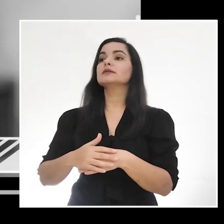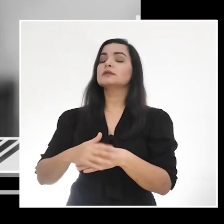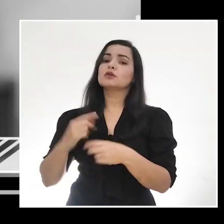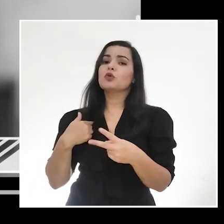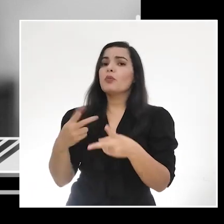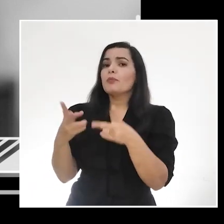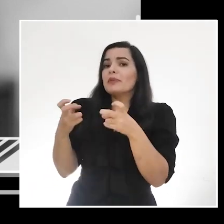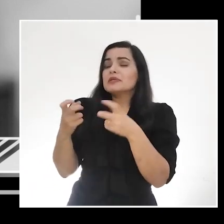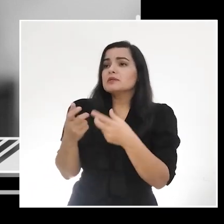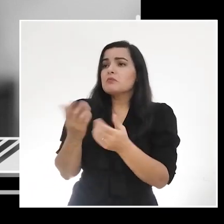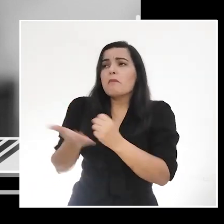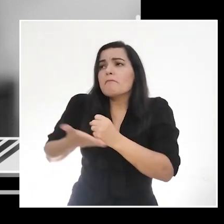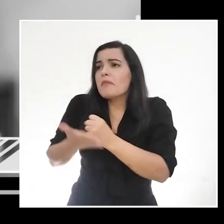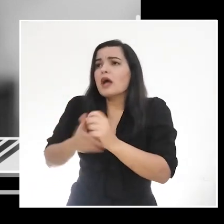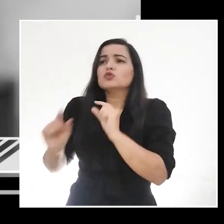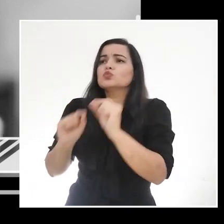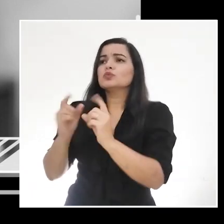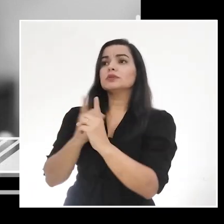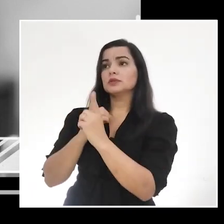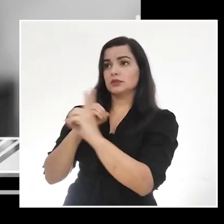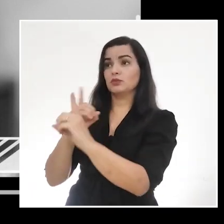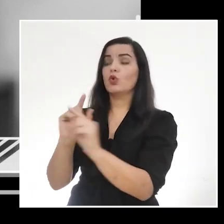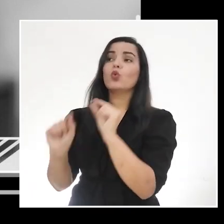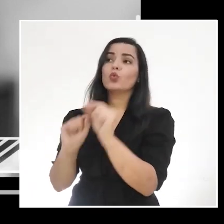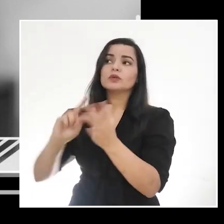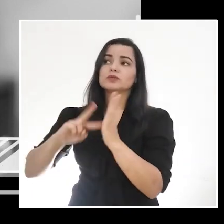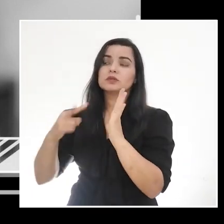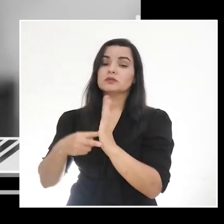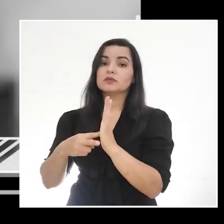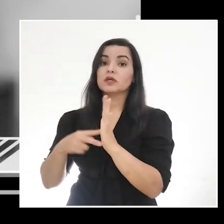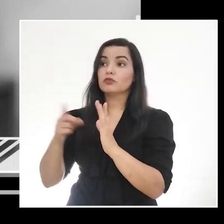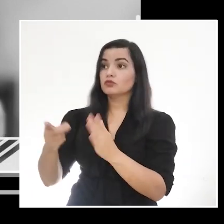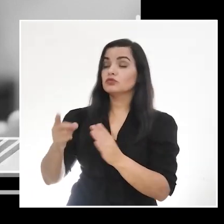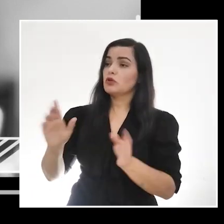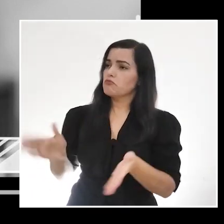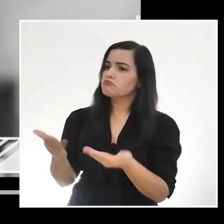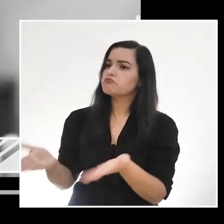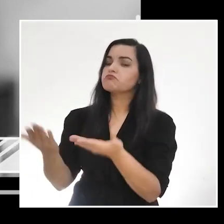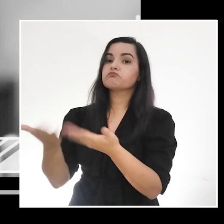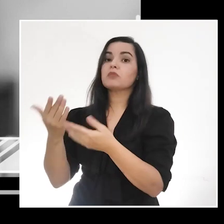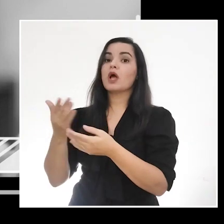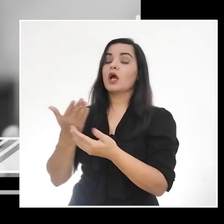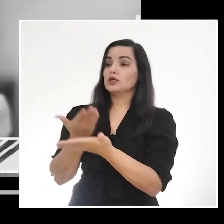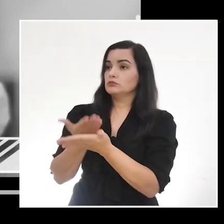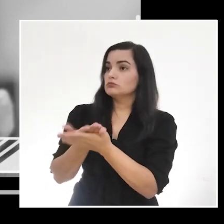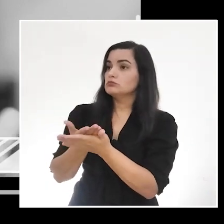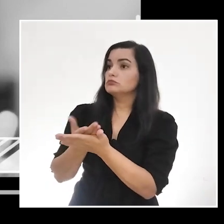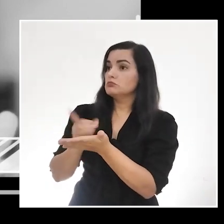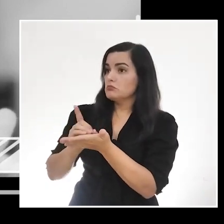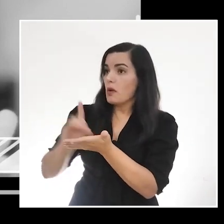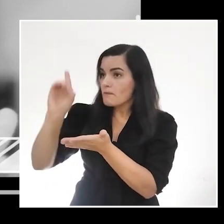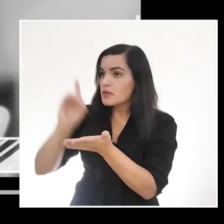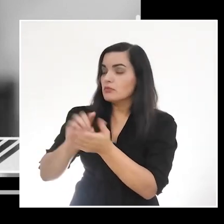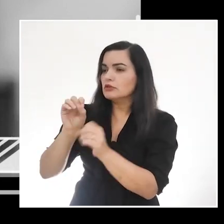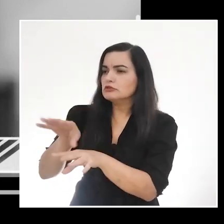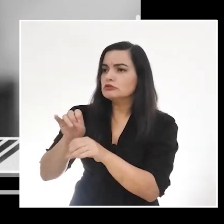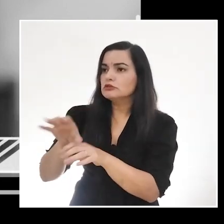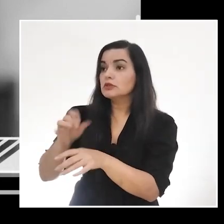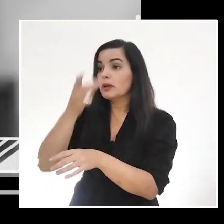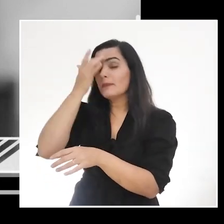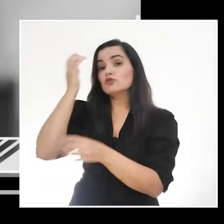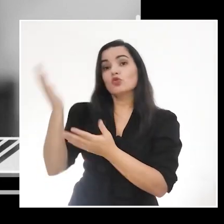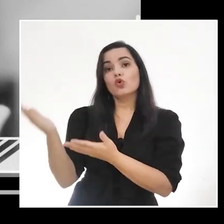do meu ministério, eu tinha aquela percepção básica que a maioria de nós temos sobre discipulado. Que discipulado é